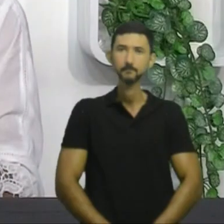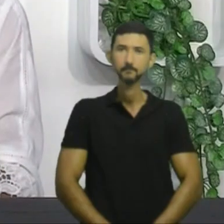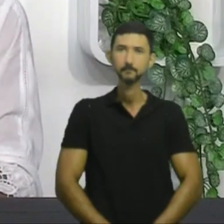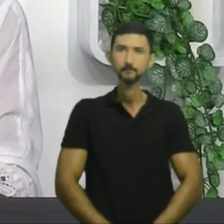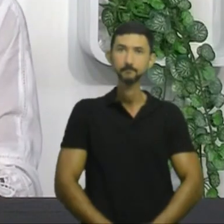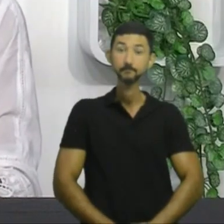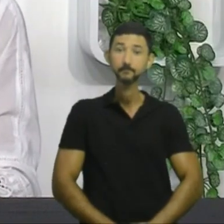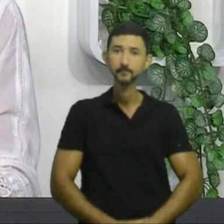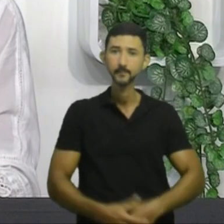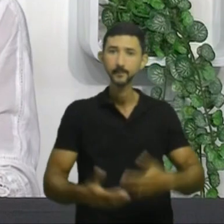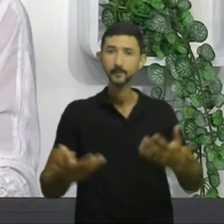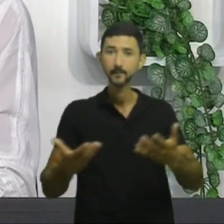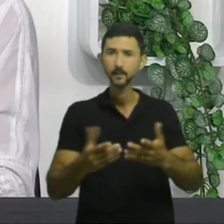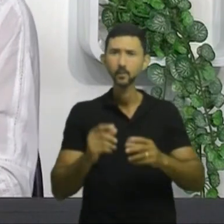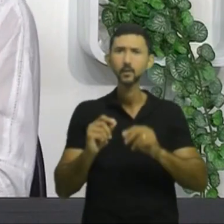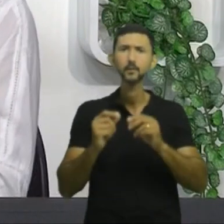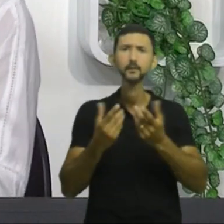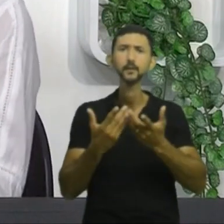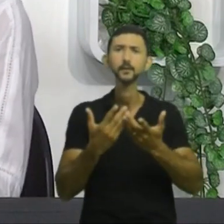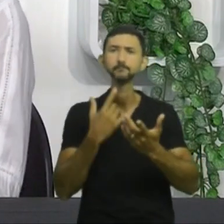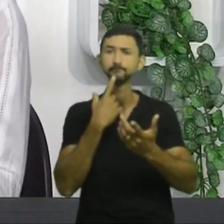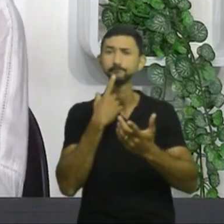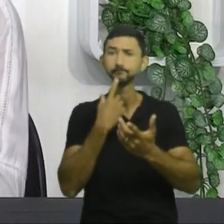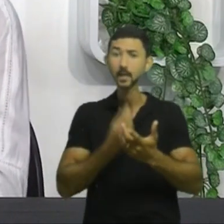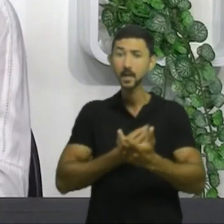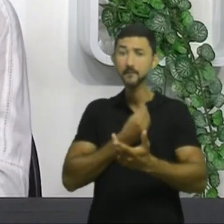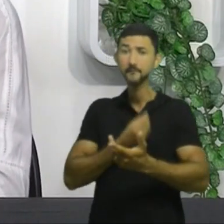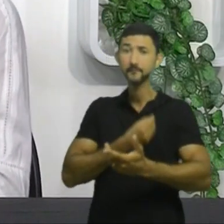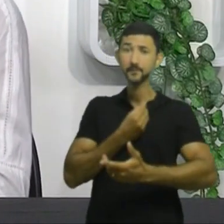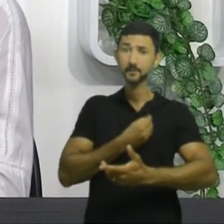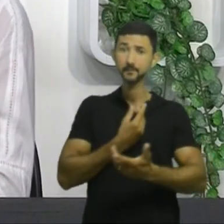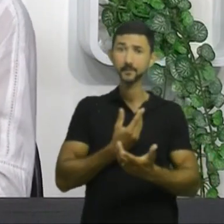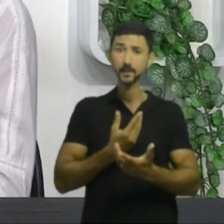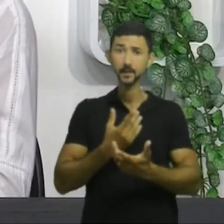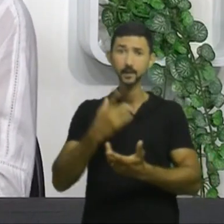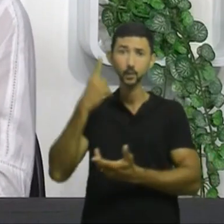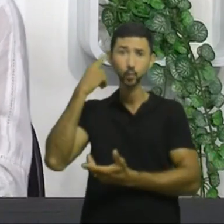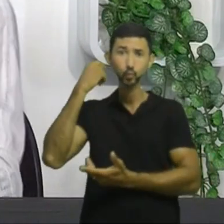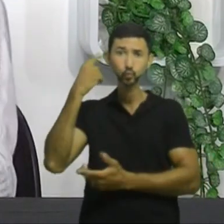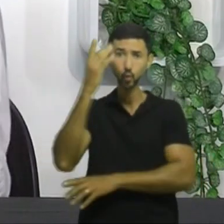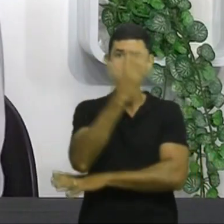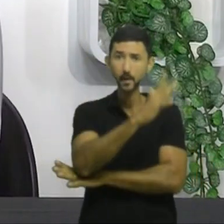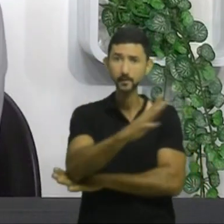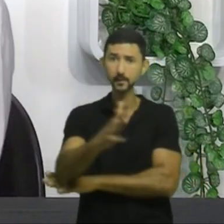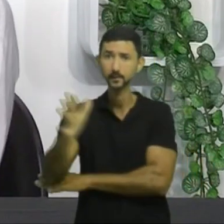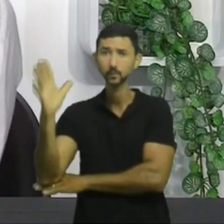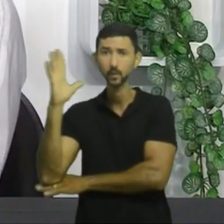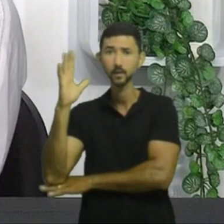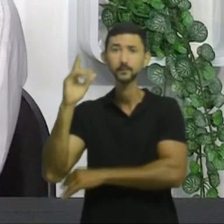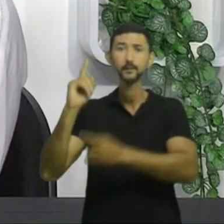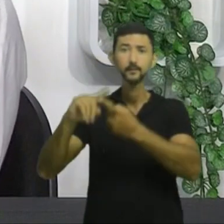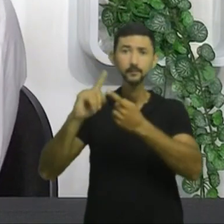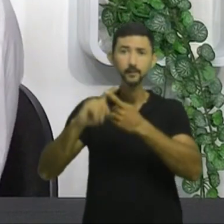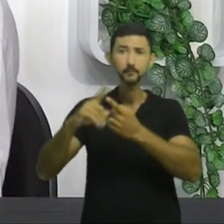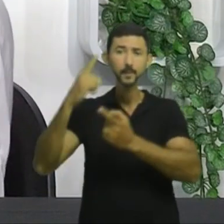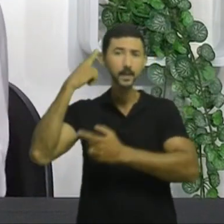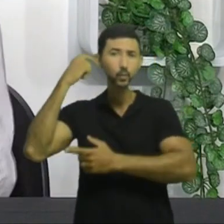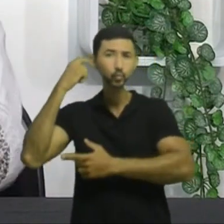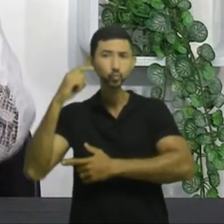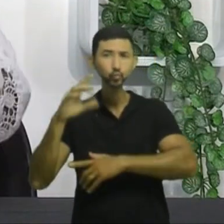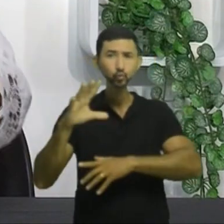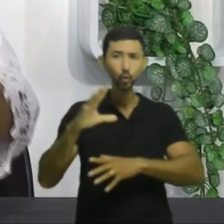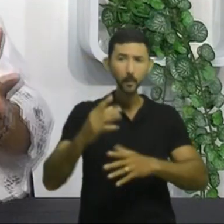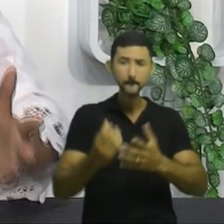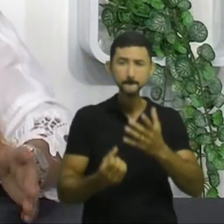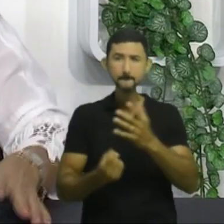E agora, como podemos viver e conviver com os sons naturais e os sons artificiais produzidos durante